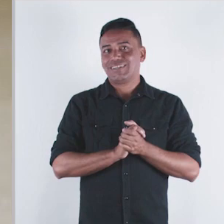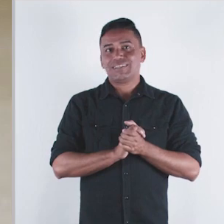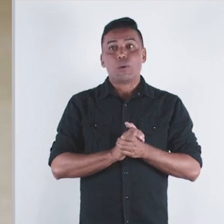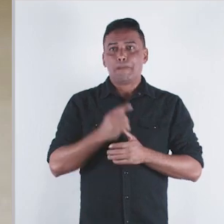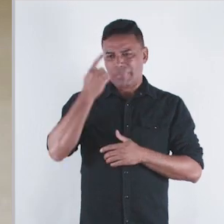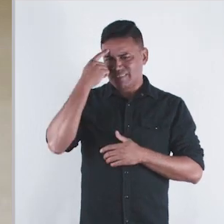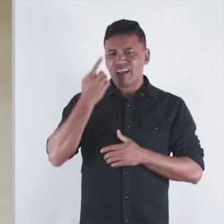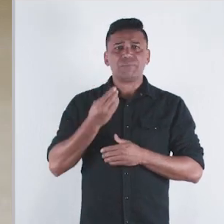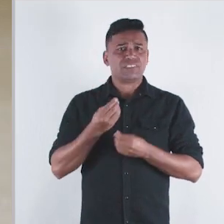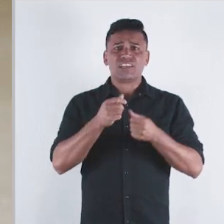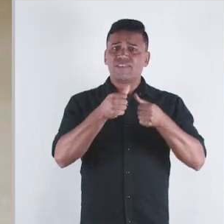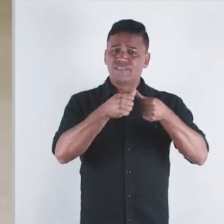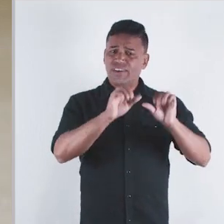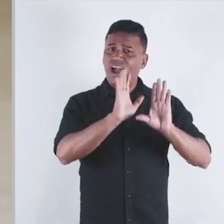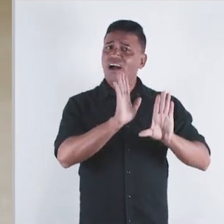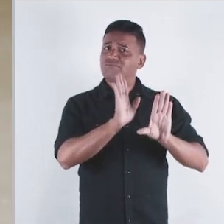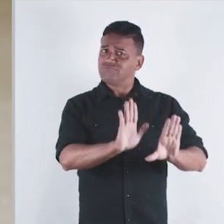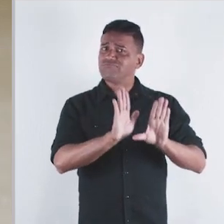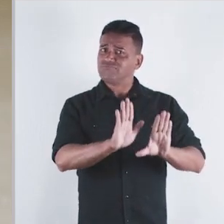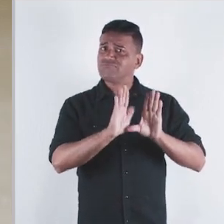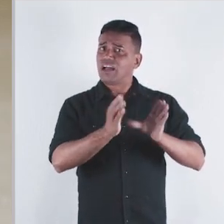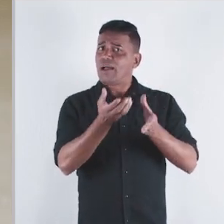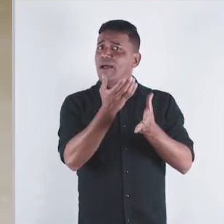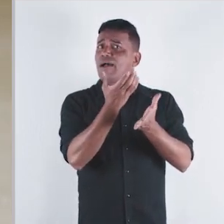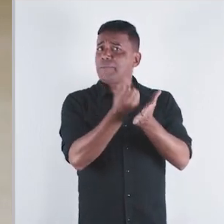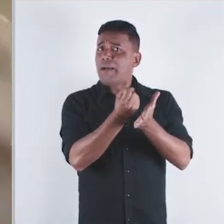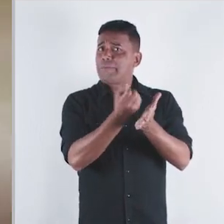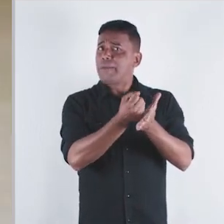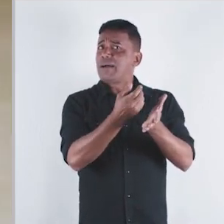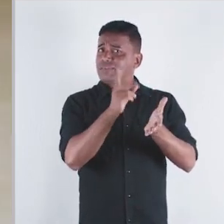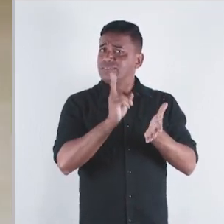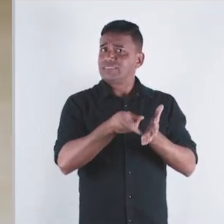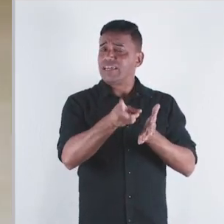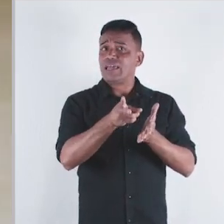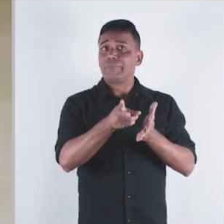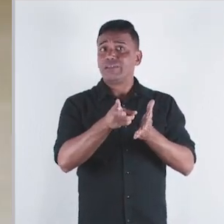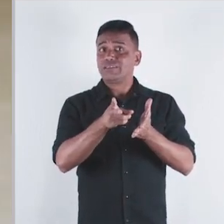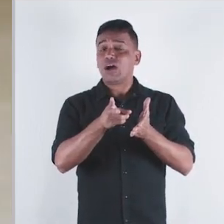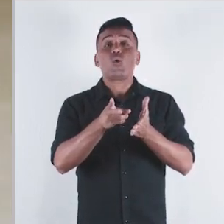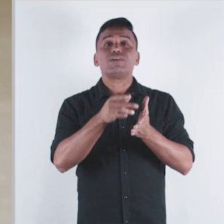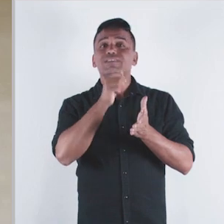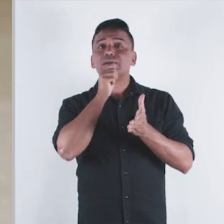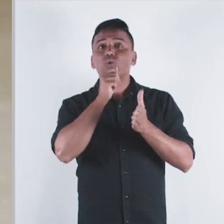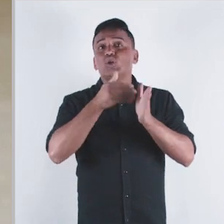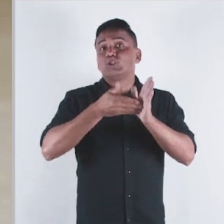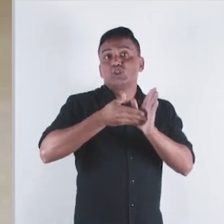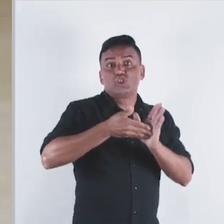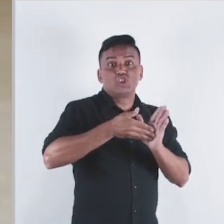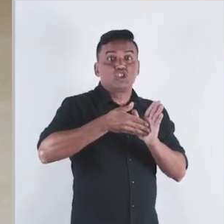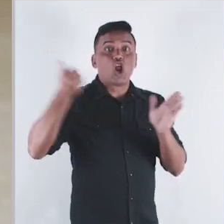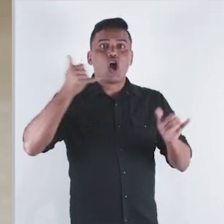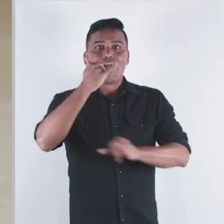tem que preservar. A gente vai dar um jeito, o que tiver fora do ar a gente vai